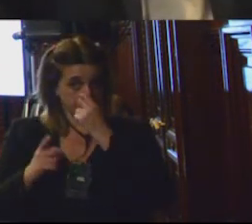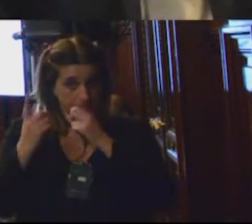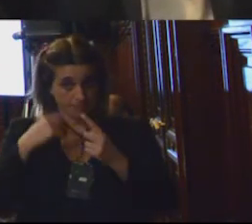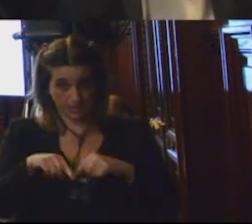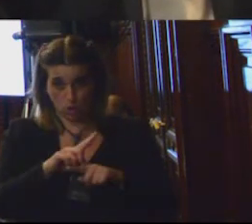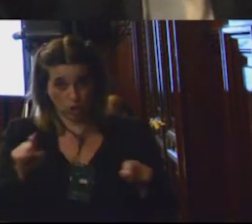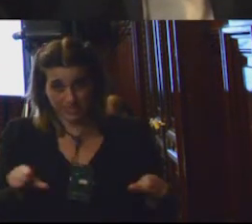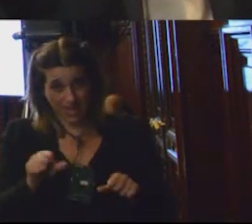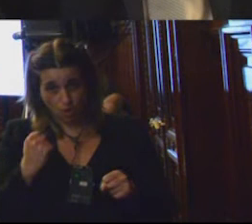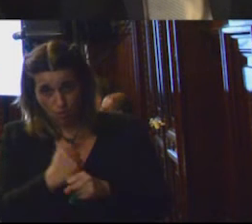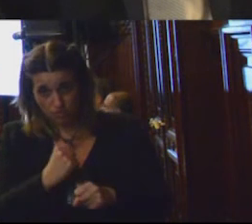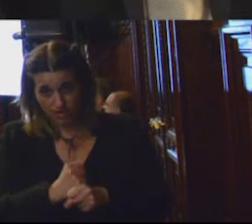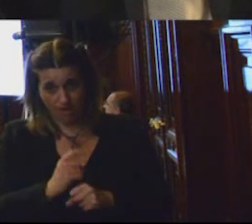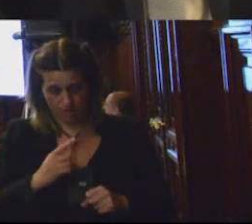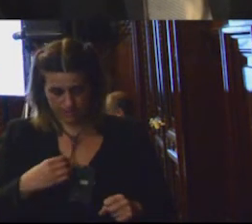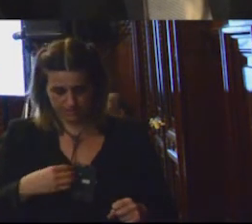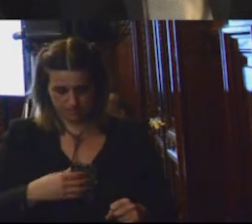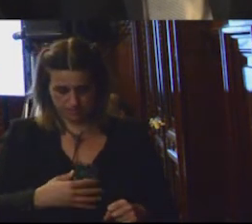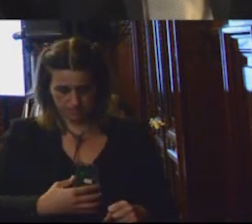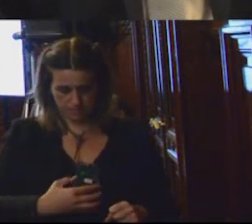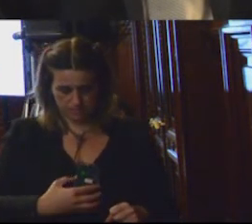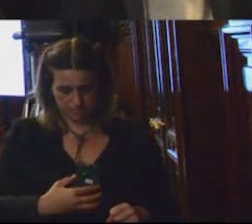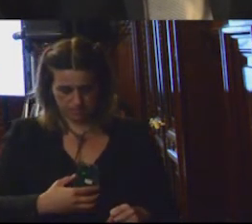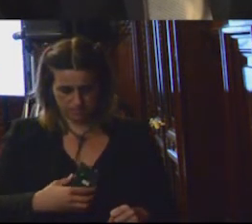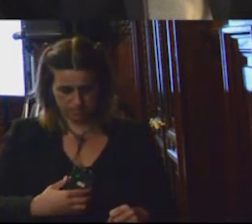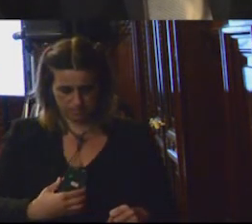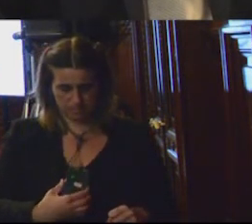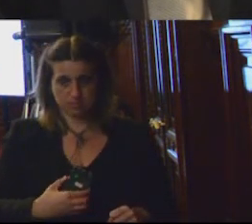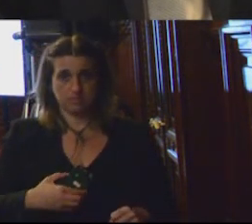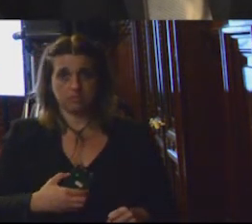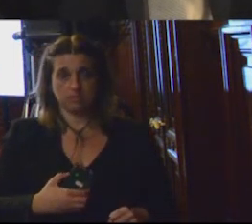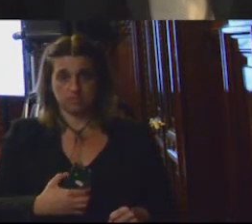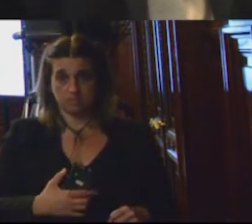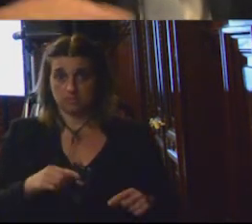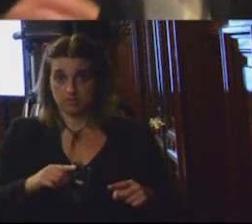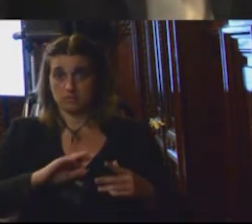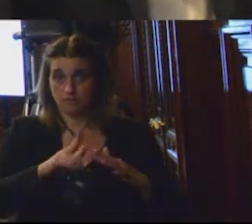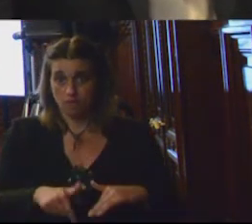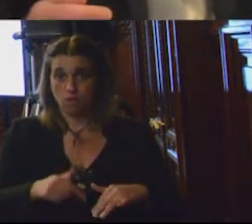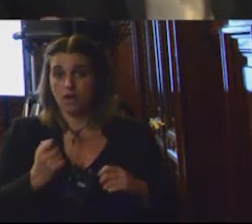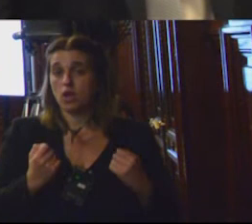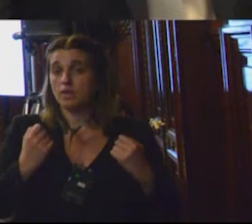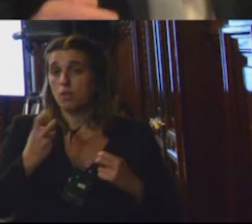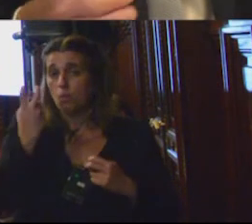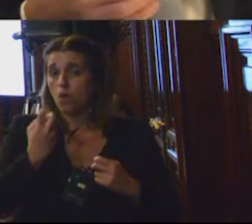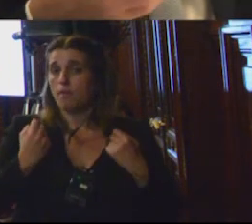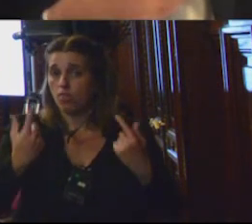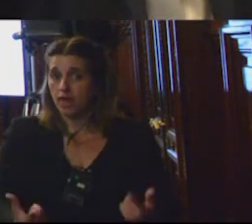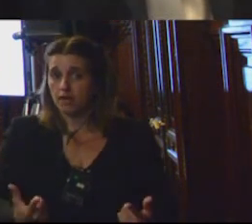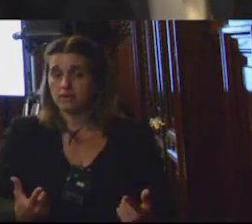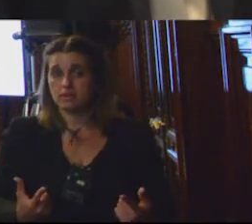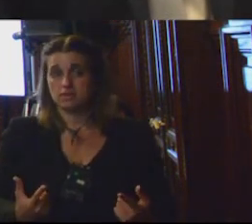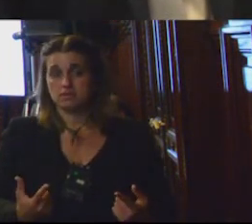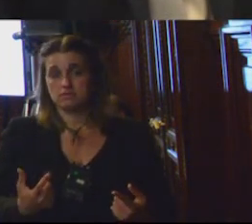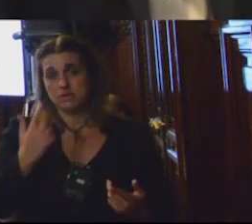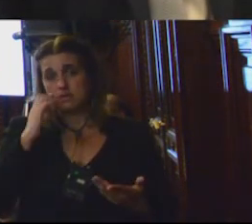trabalho análogo ao de escravo. Nesse sentido, a portaria visa dar segurança jurídica às ações da fiscalização do Ministério do Trabalho